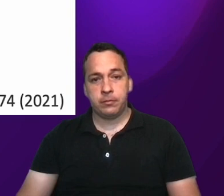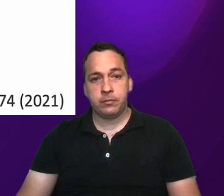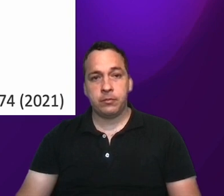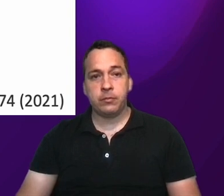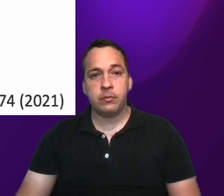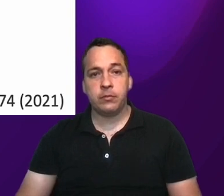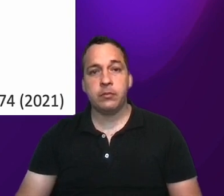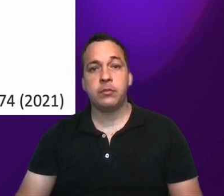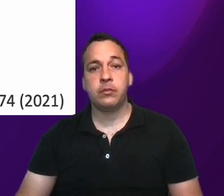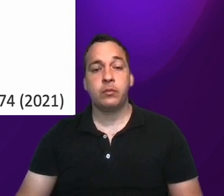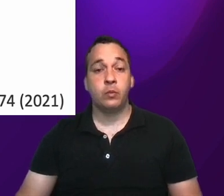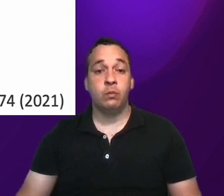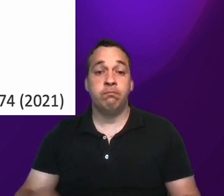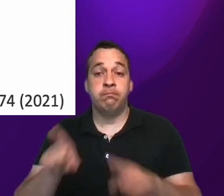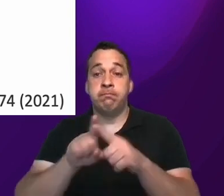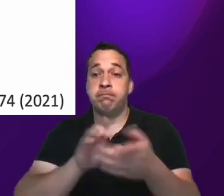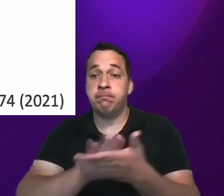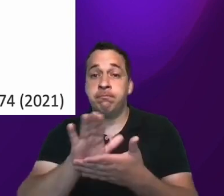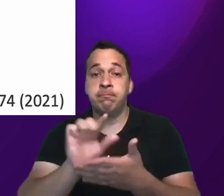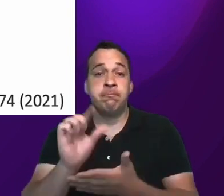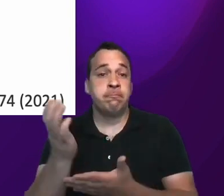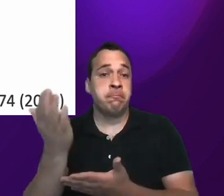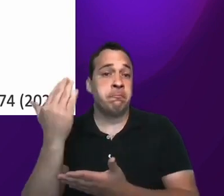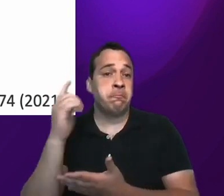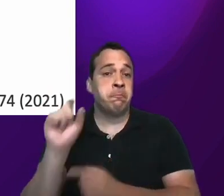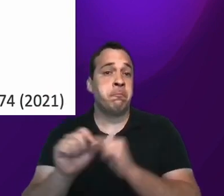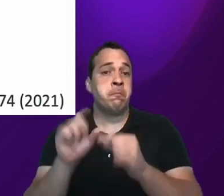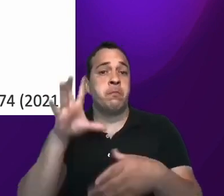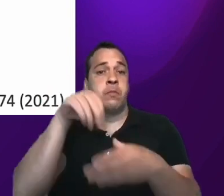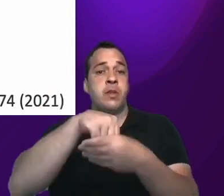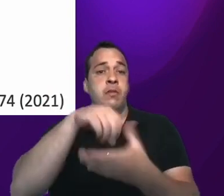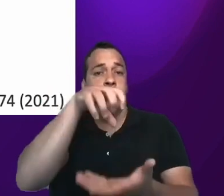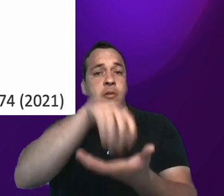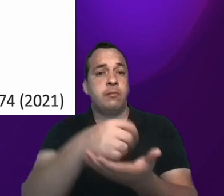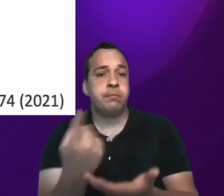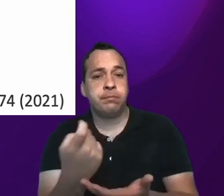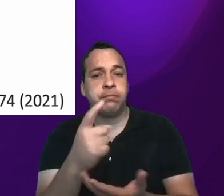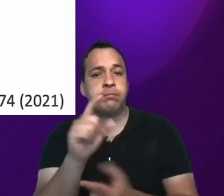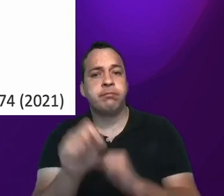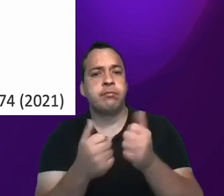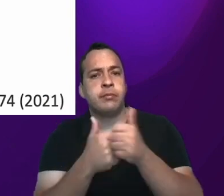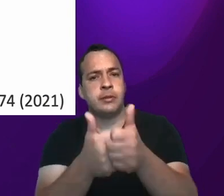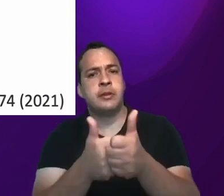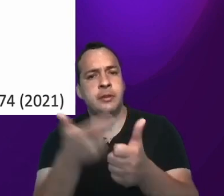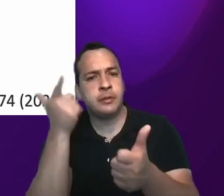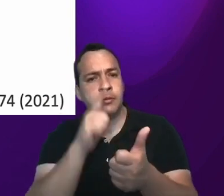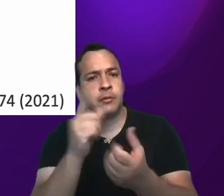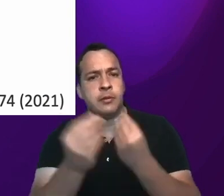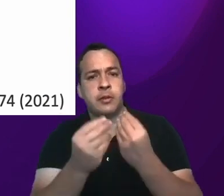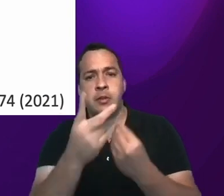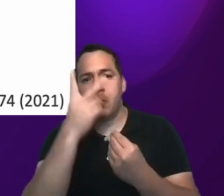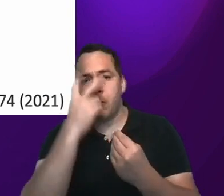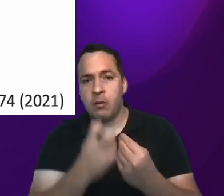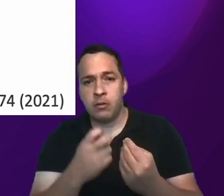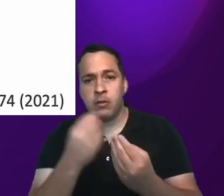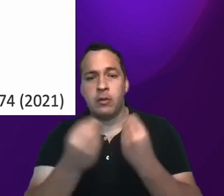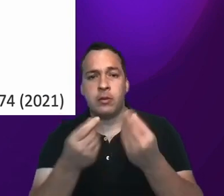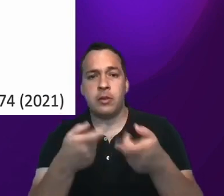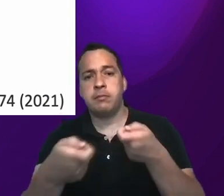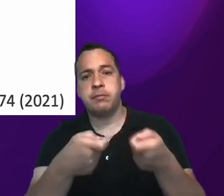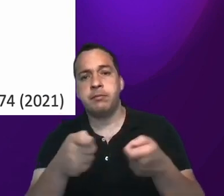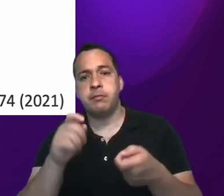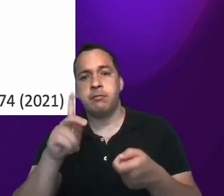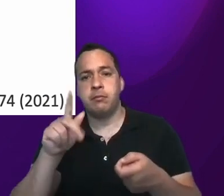recentemente publicado, também um centro único, que conseguiu ser cego, placebo controlado